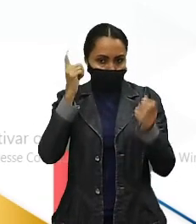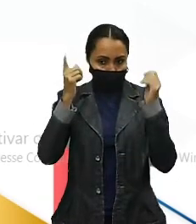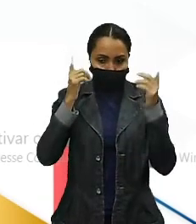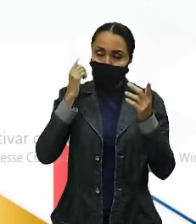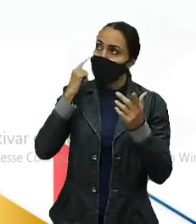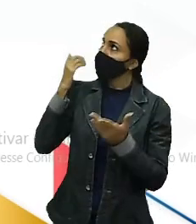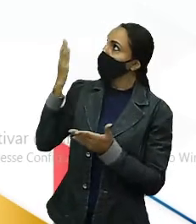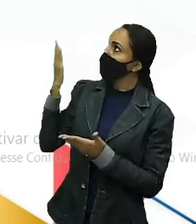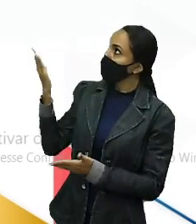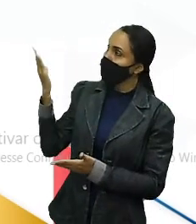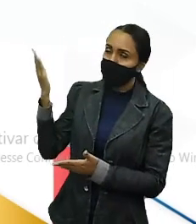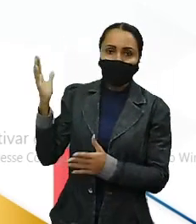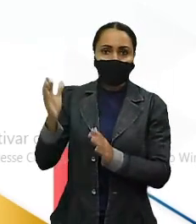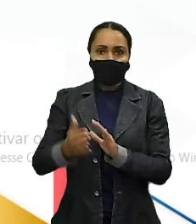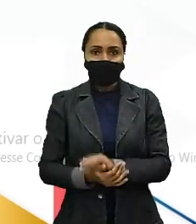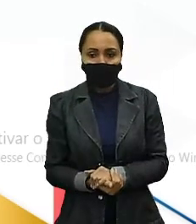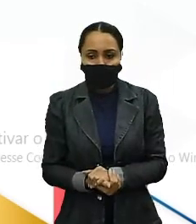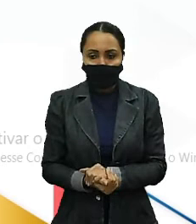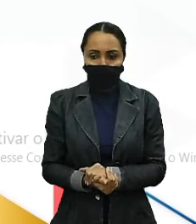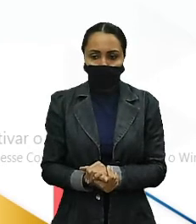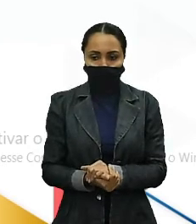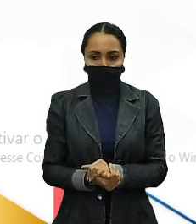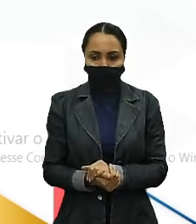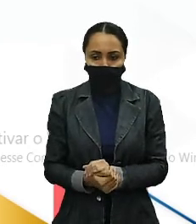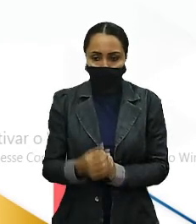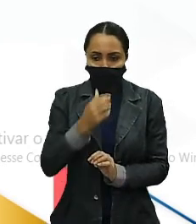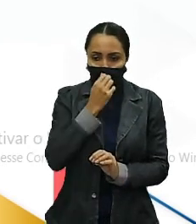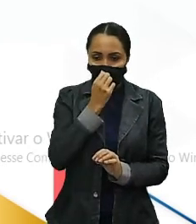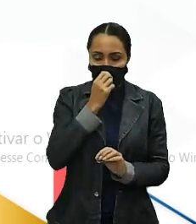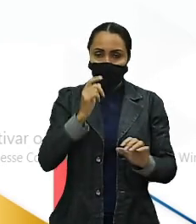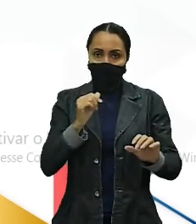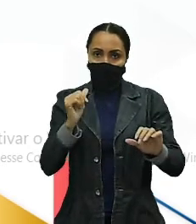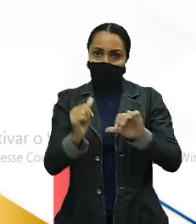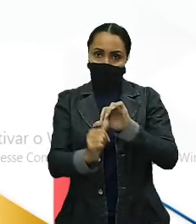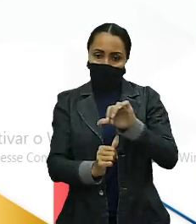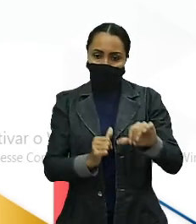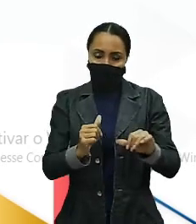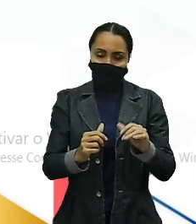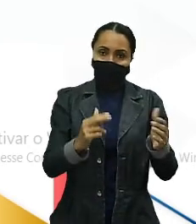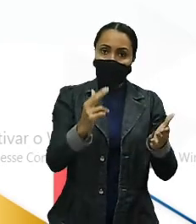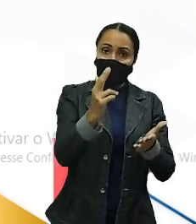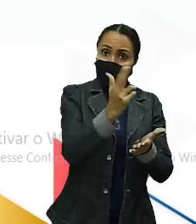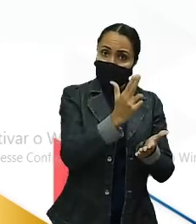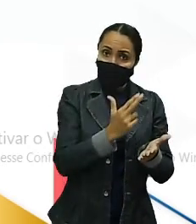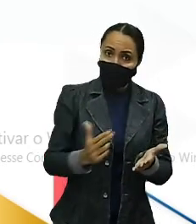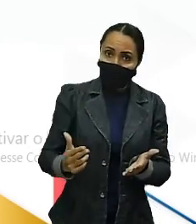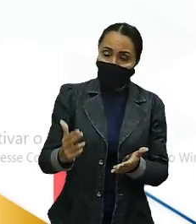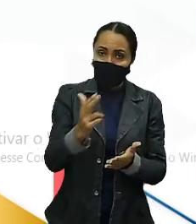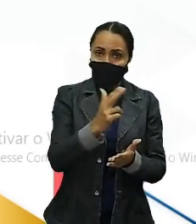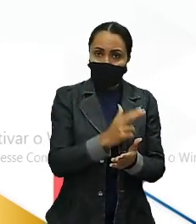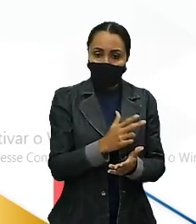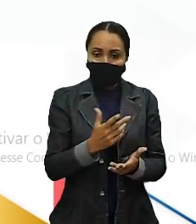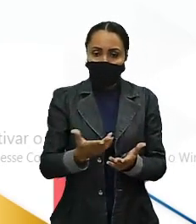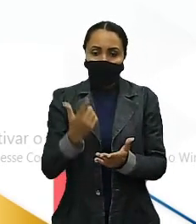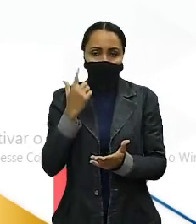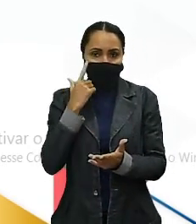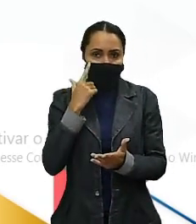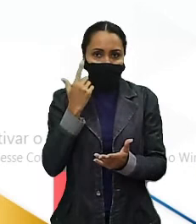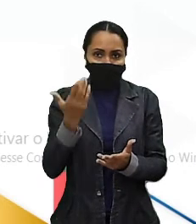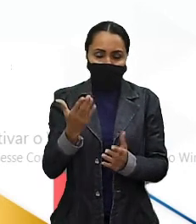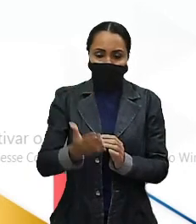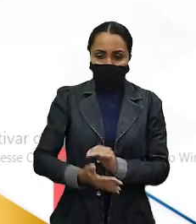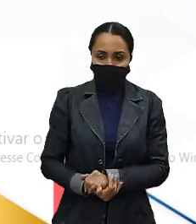de revoluções resultam, né, da rotação dessas figuras planas em torno do próprio eixo, essa ideia aí,